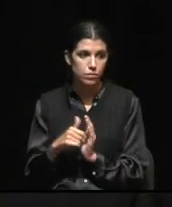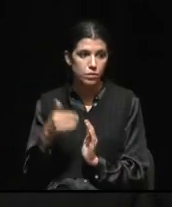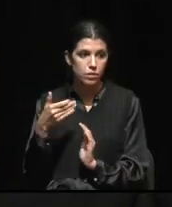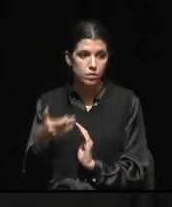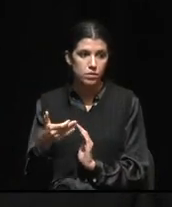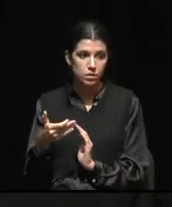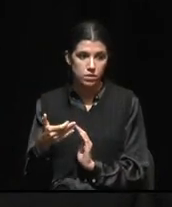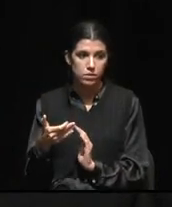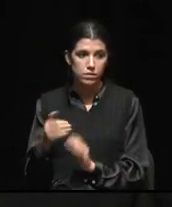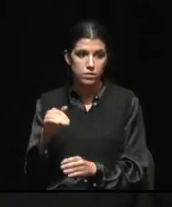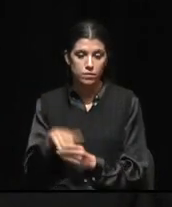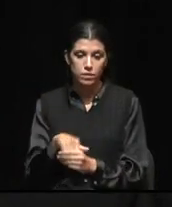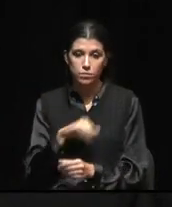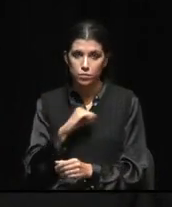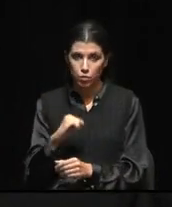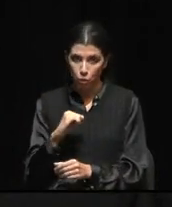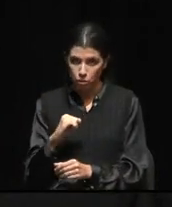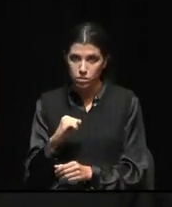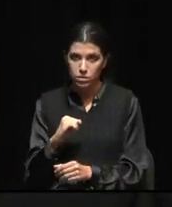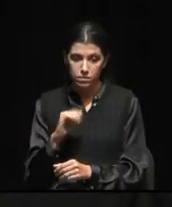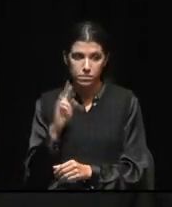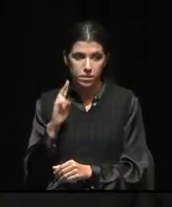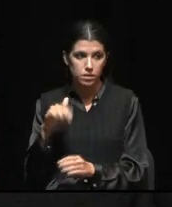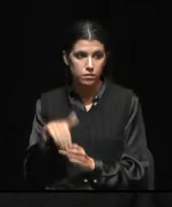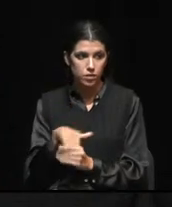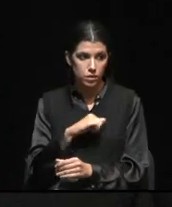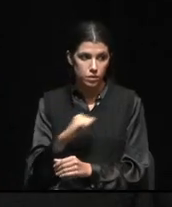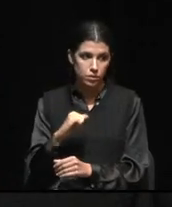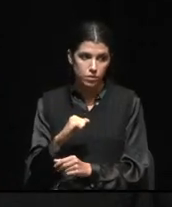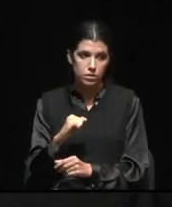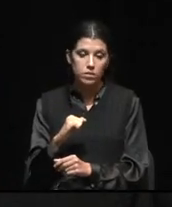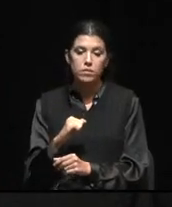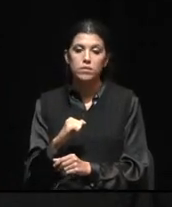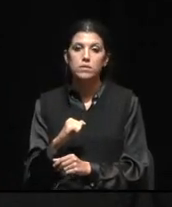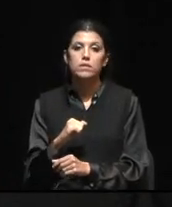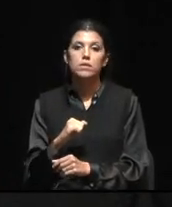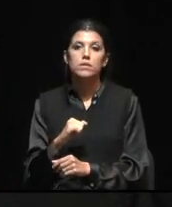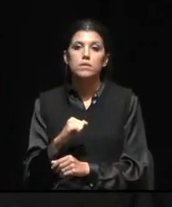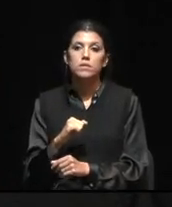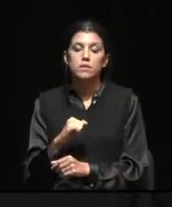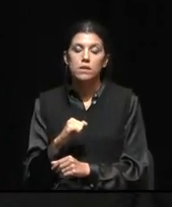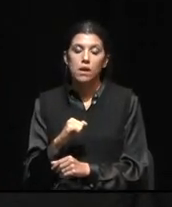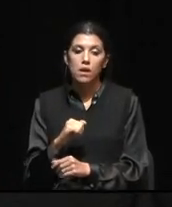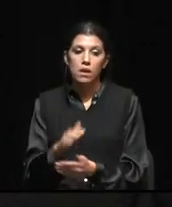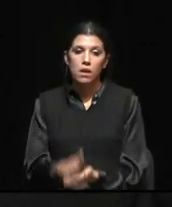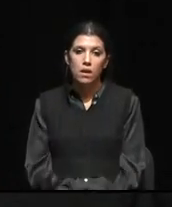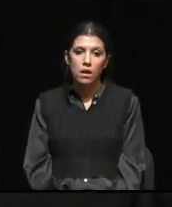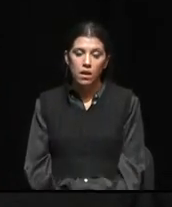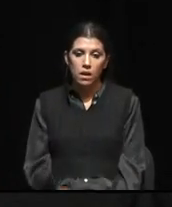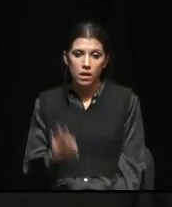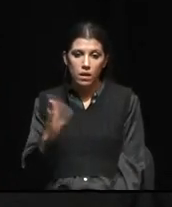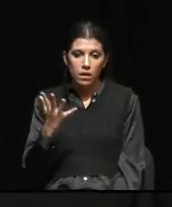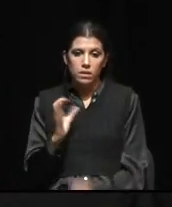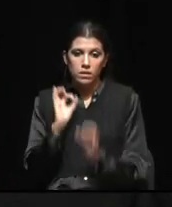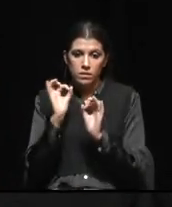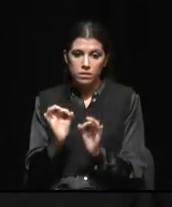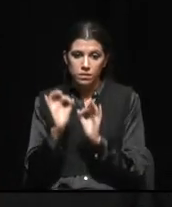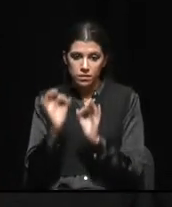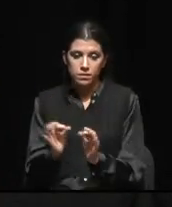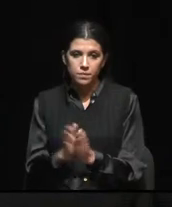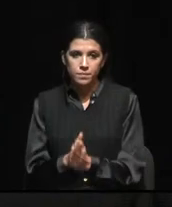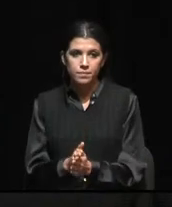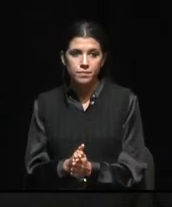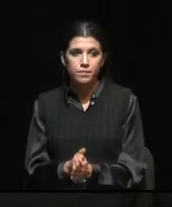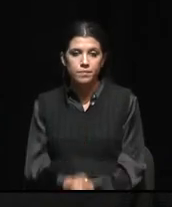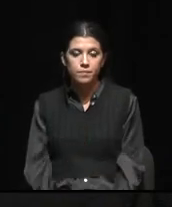ainda o ponto sete é contra Ok PSD é contra o pan é a